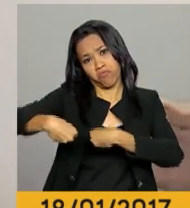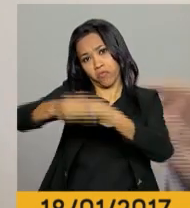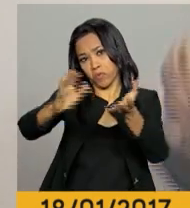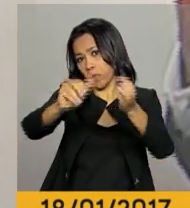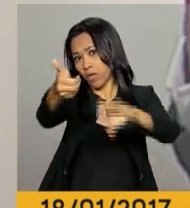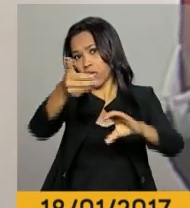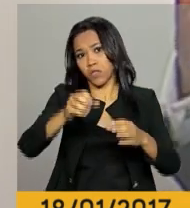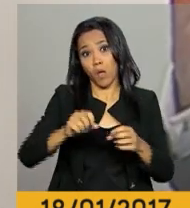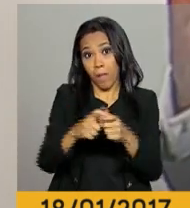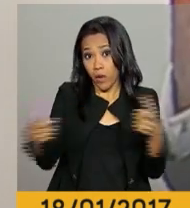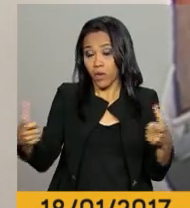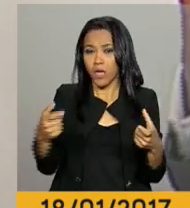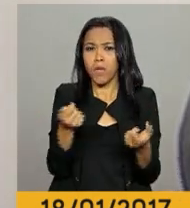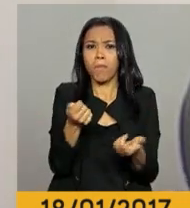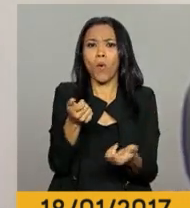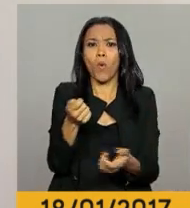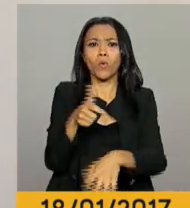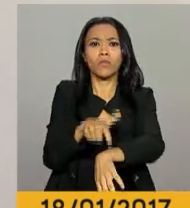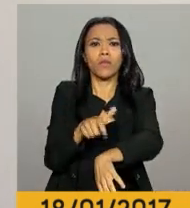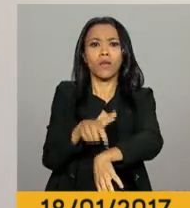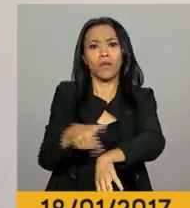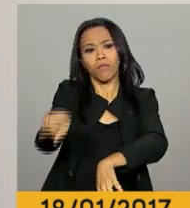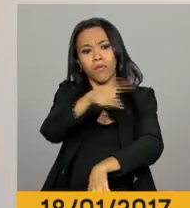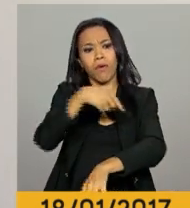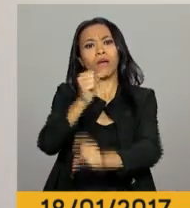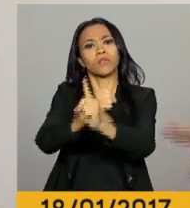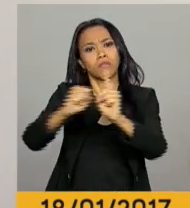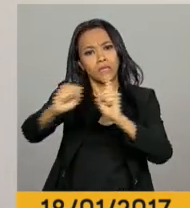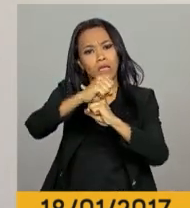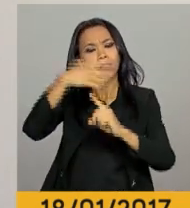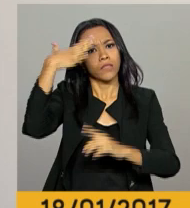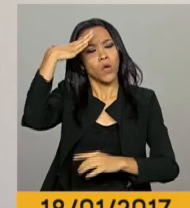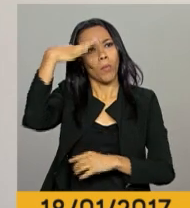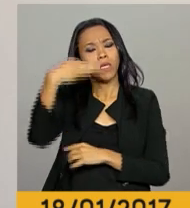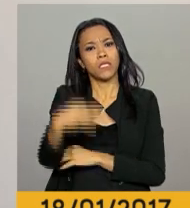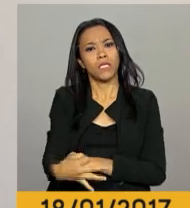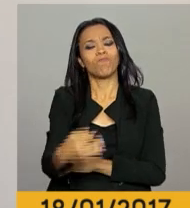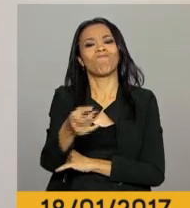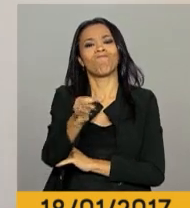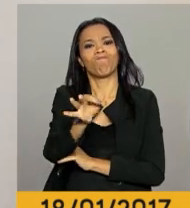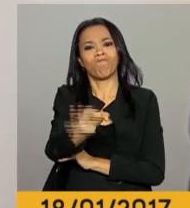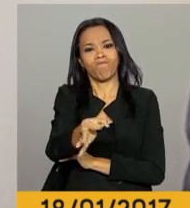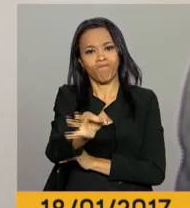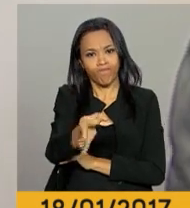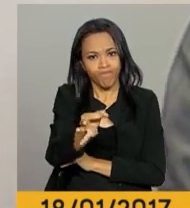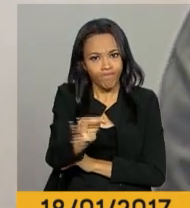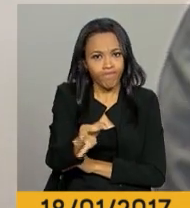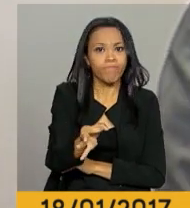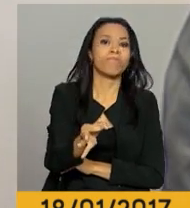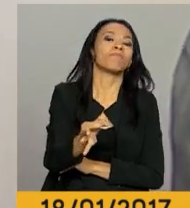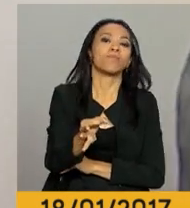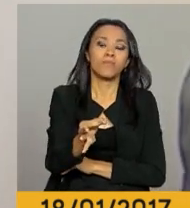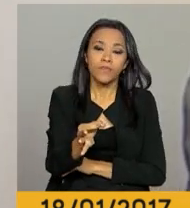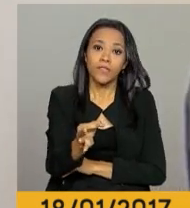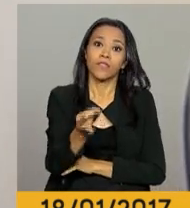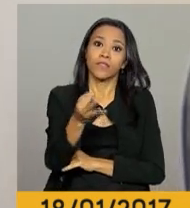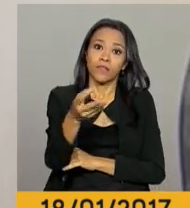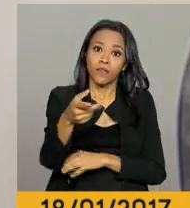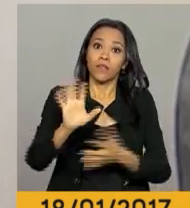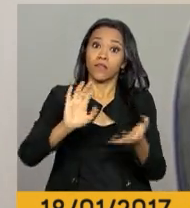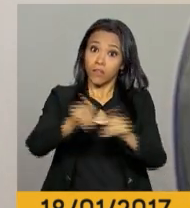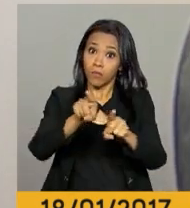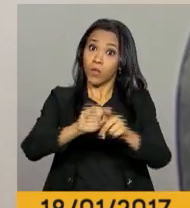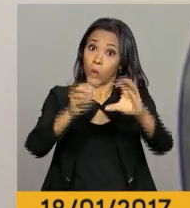bem em pouquíssimo tempo a sociedade brasileira compreendeu e compreendendo transmitiu essa compreensão para o Congresso